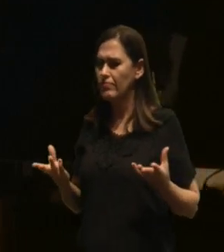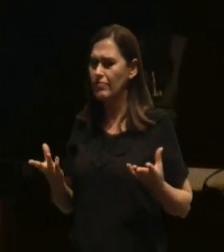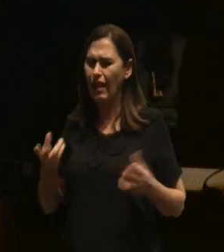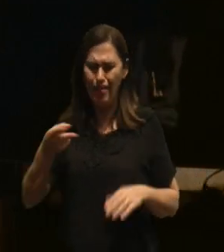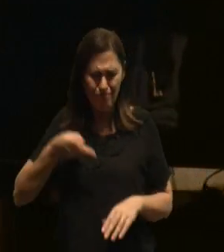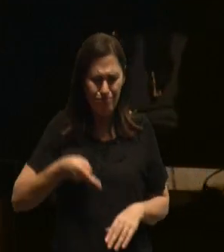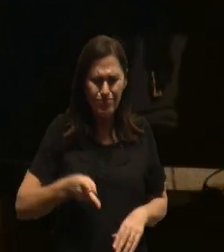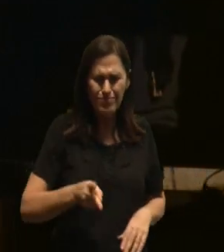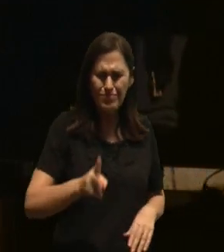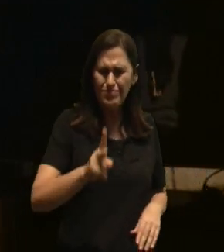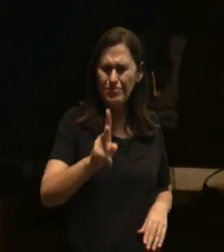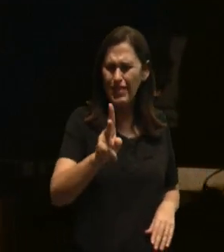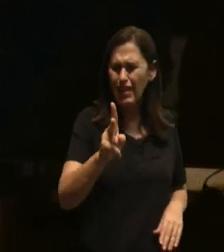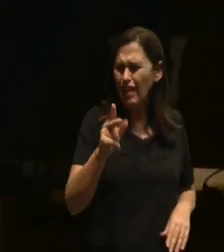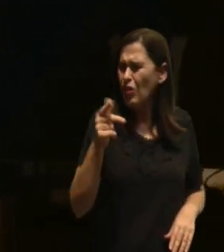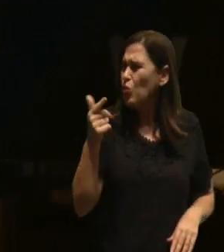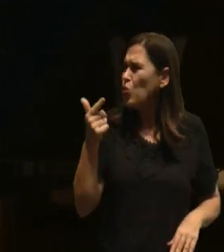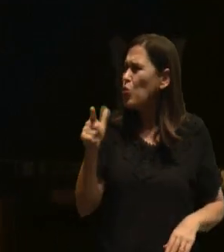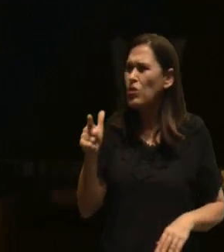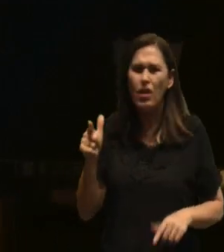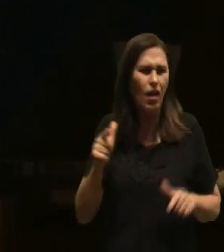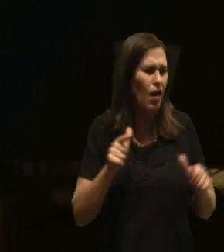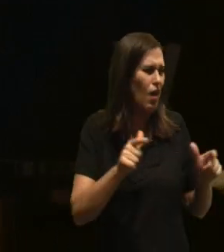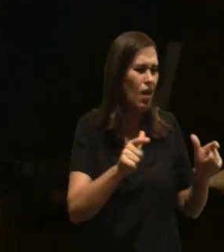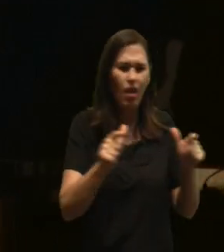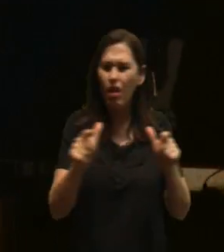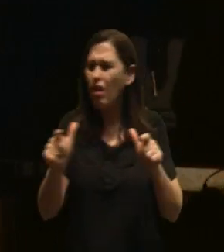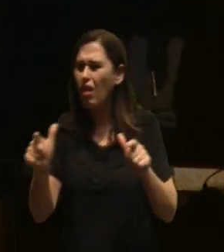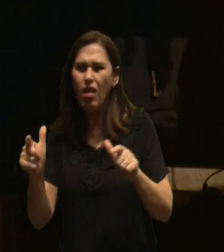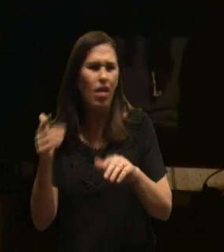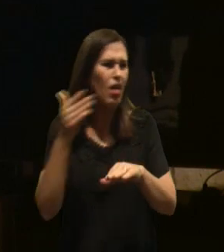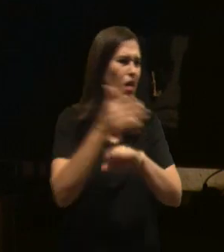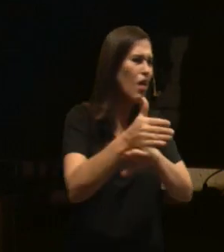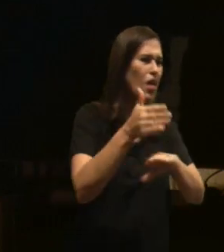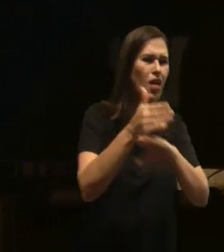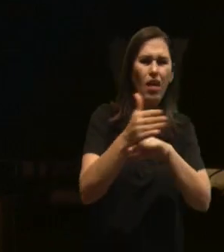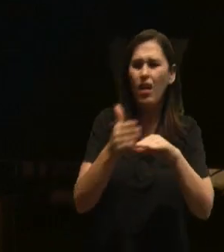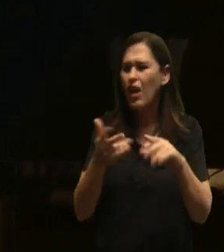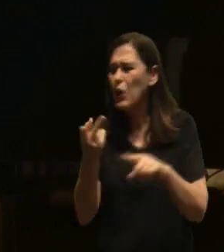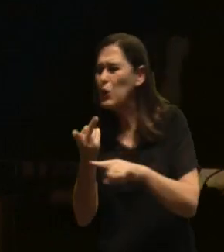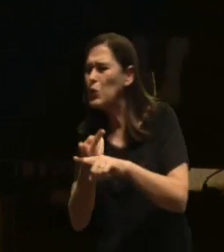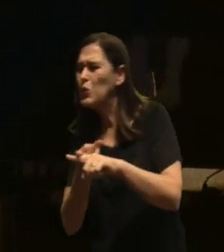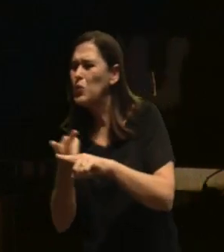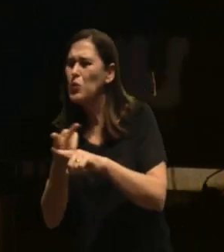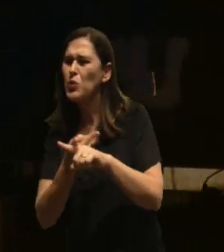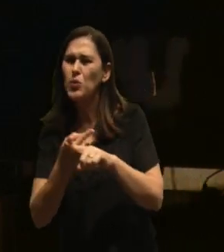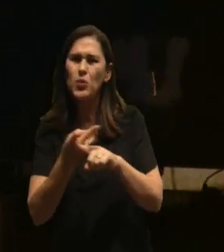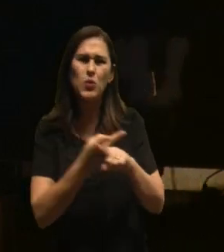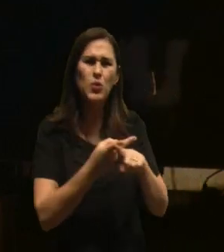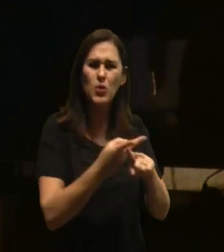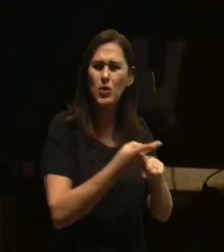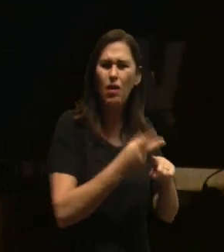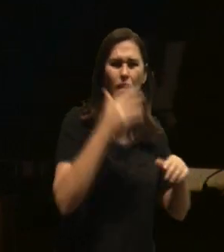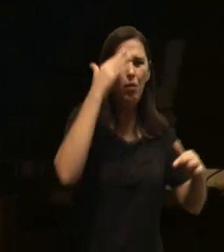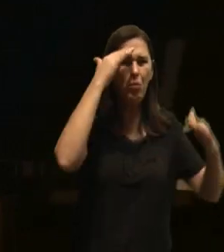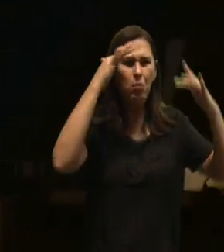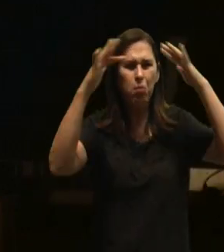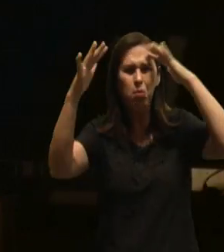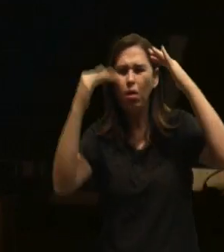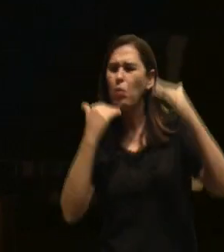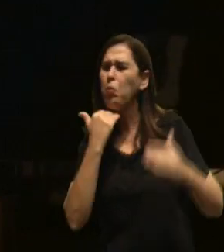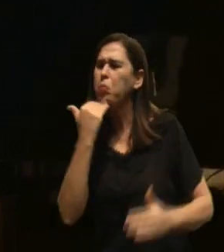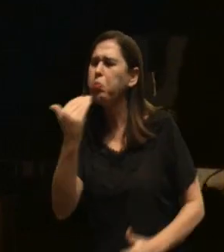seguir sem ter pra onde ir, e em busca de sonhos em